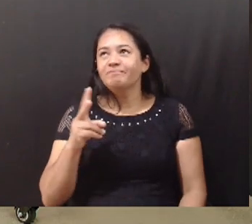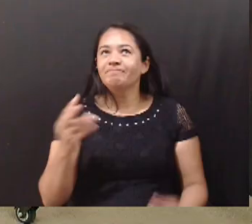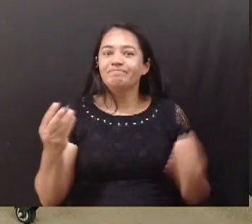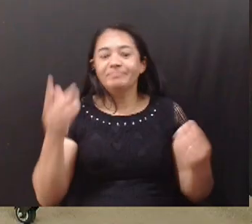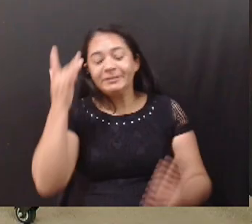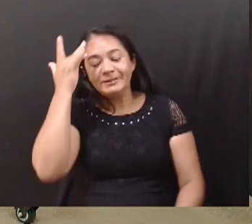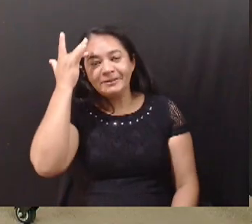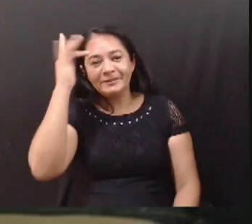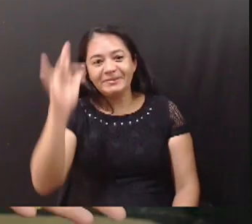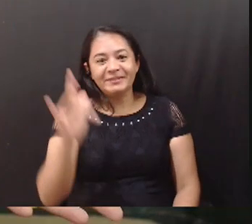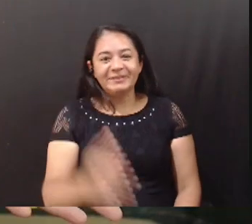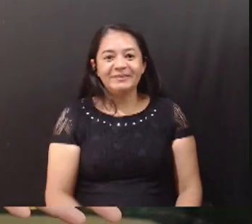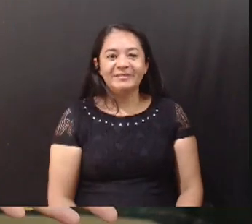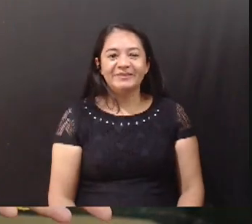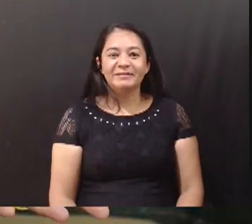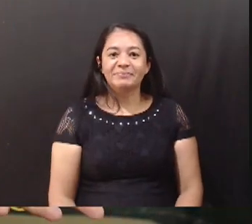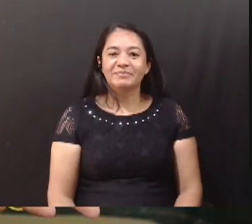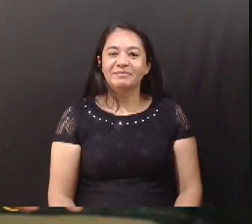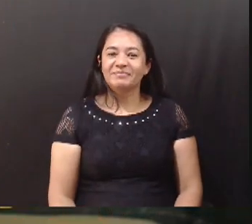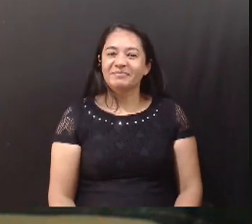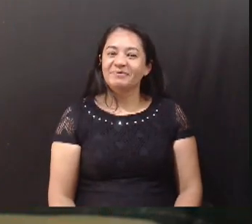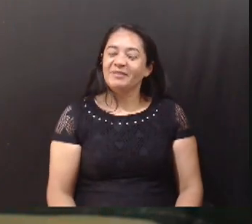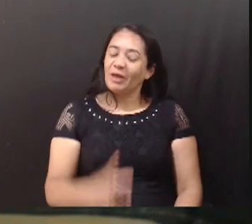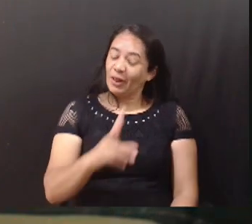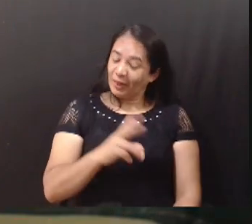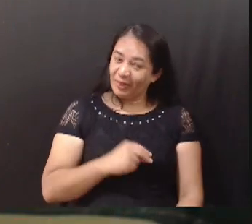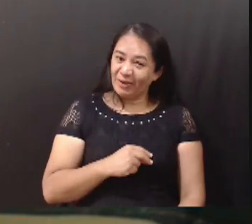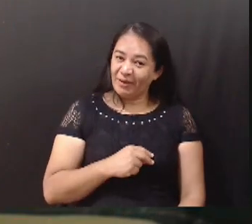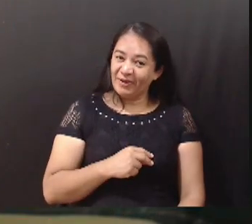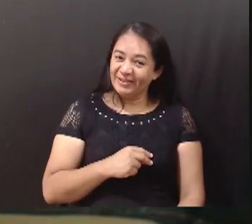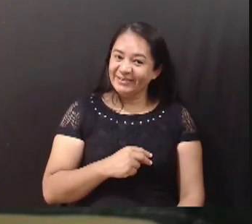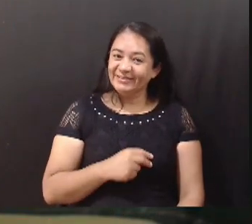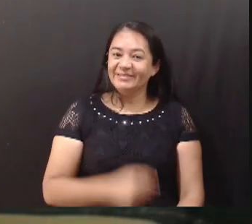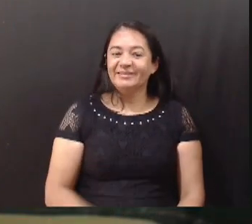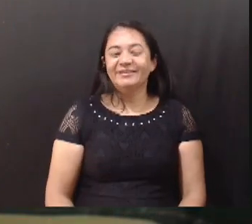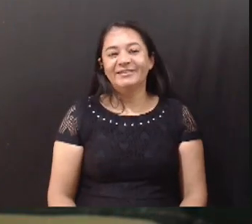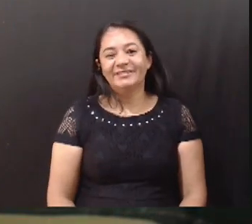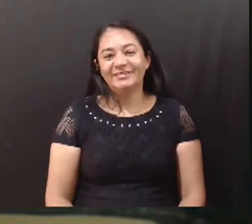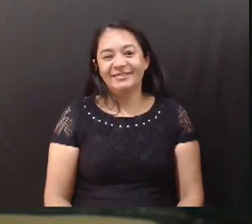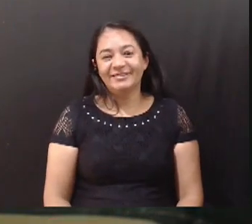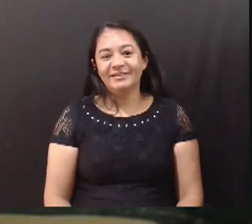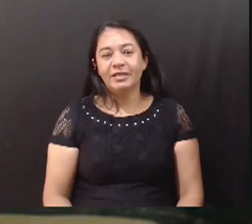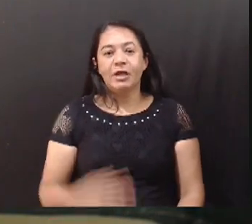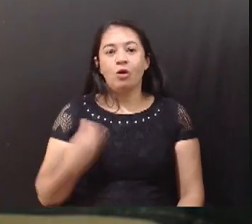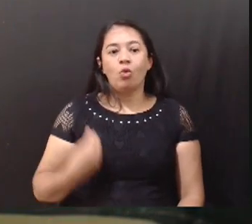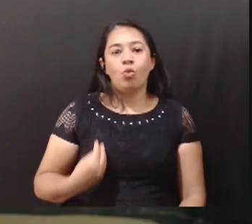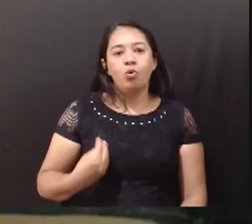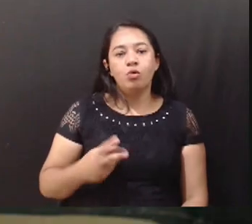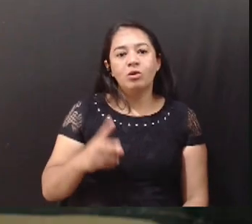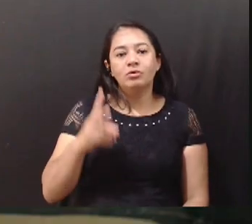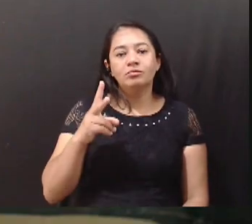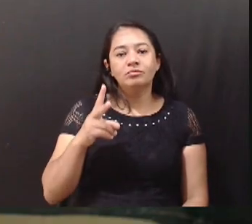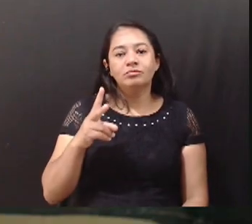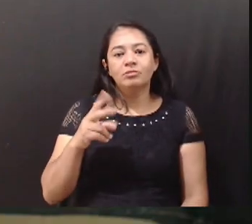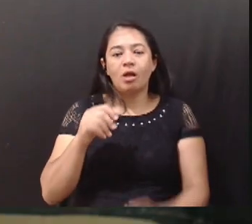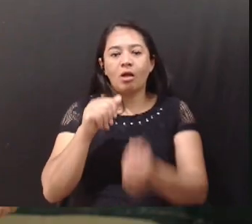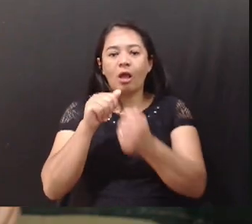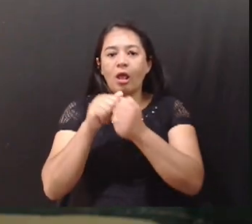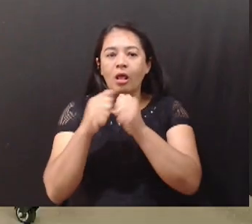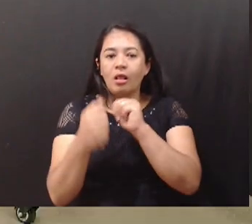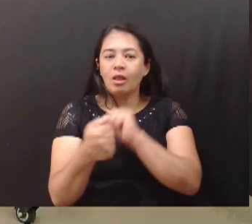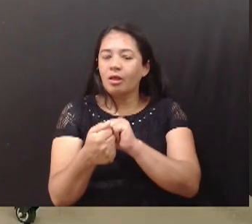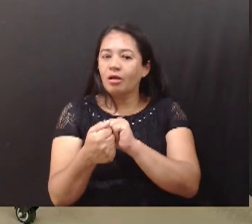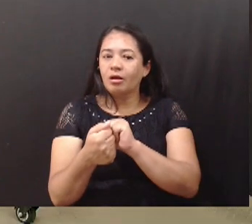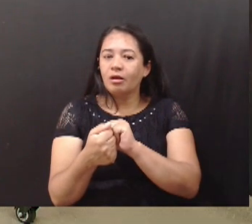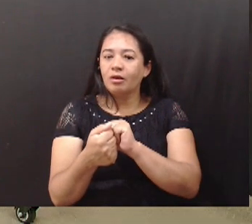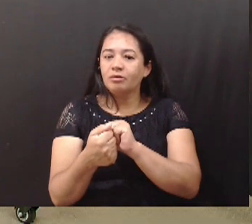lá, Psy. Poxa vida, ele me pegou agora. Pois é, sobrevivência, que? Adaptação. A gente é uma palavra